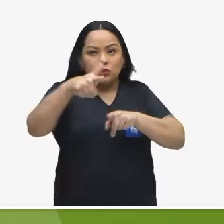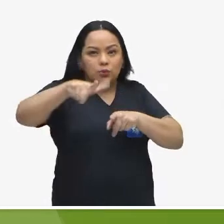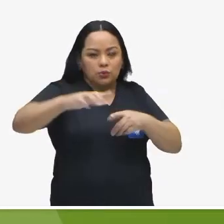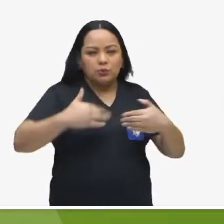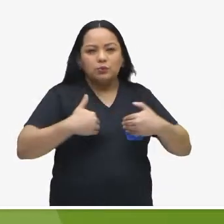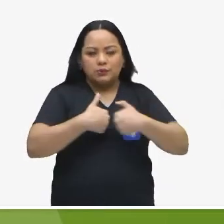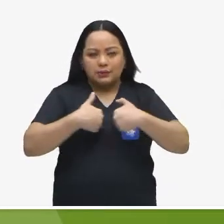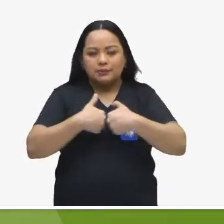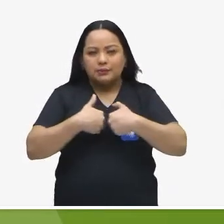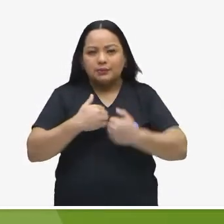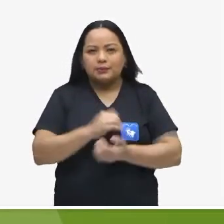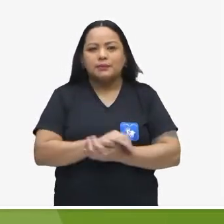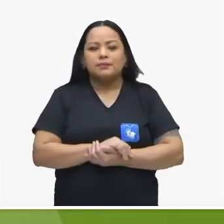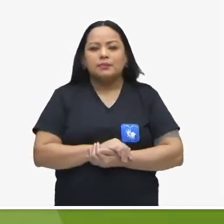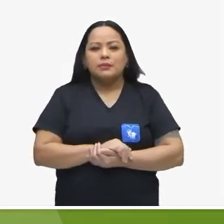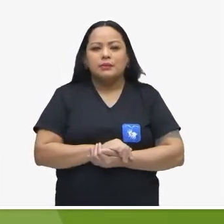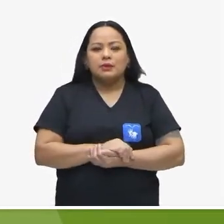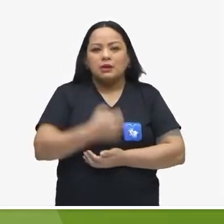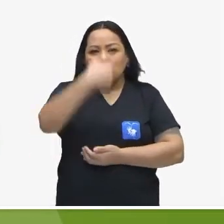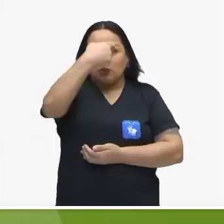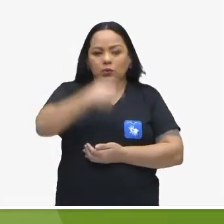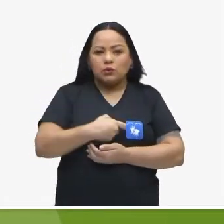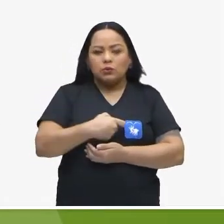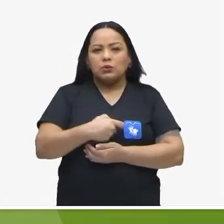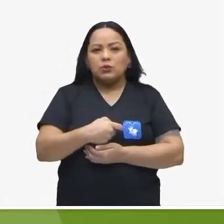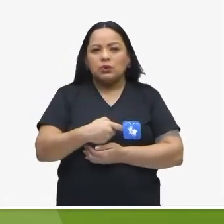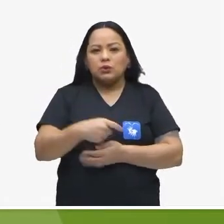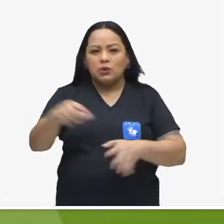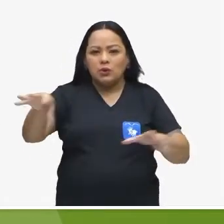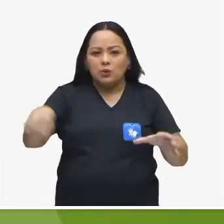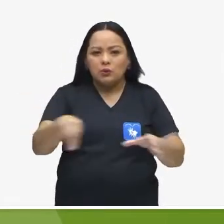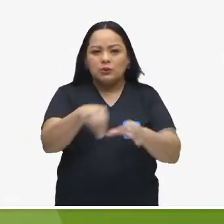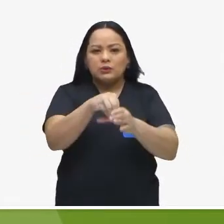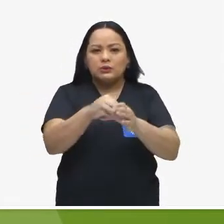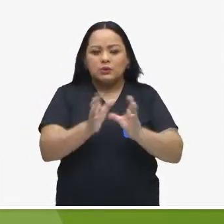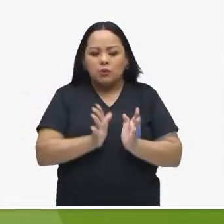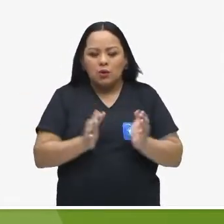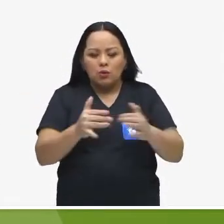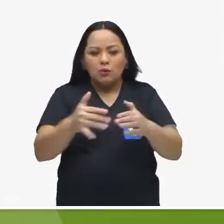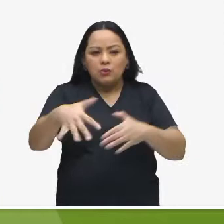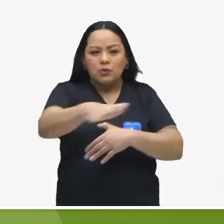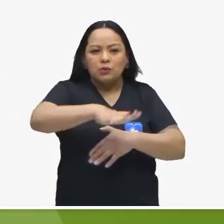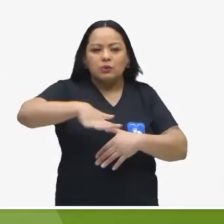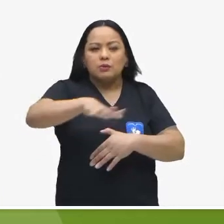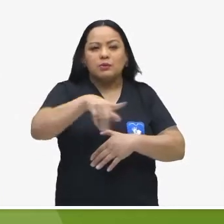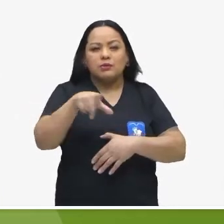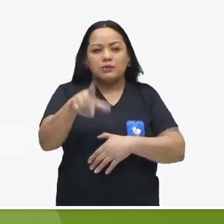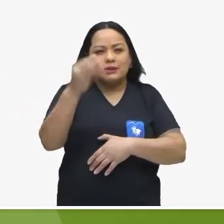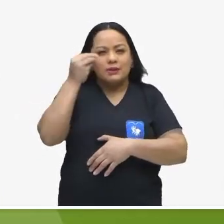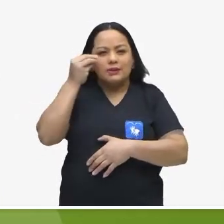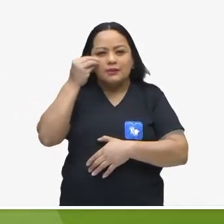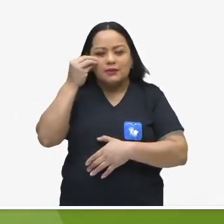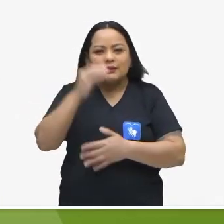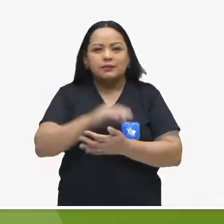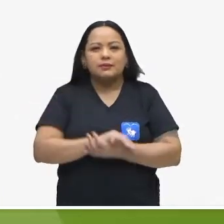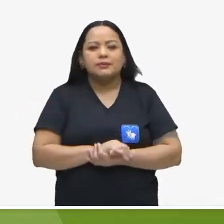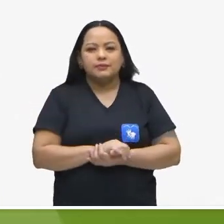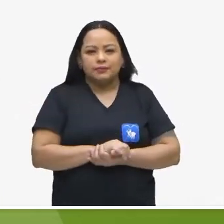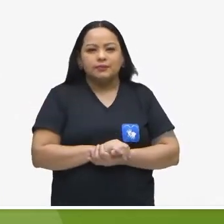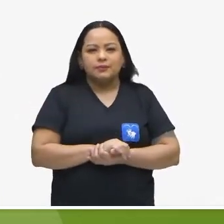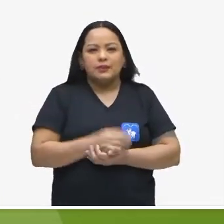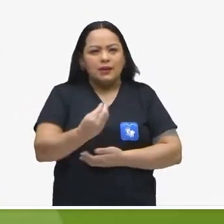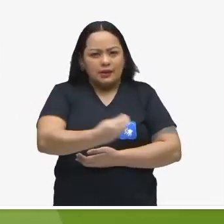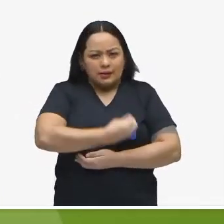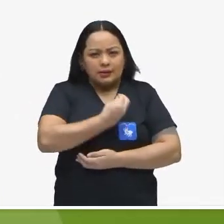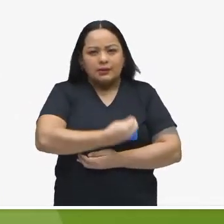animais, certo? Quando eu insiro a comunidade no ambiente, como vocês podem observar aqui, né, que eles vivem